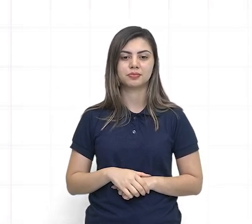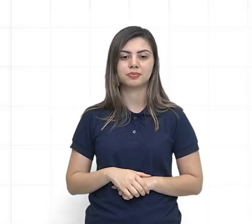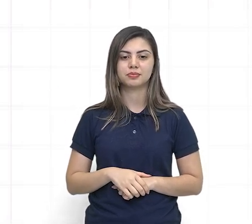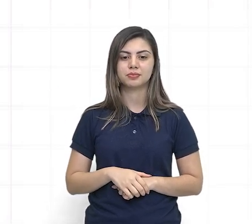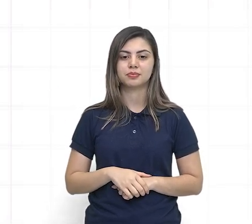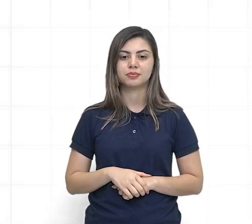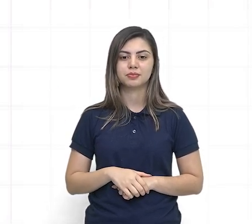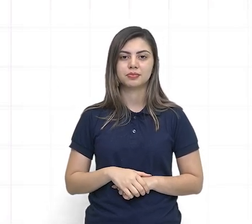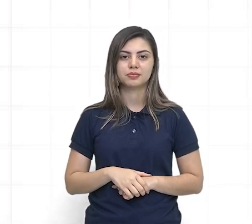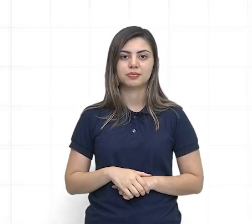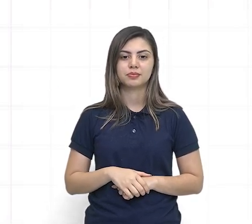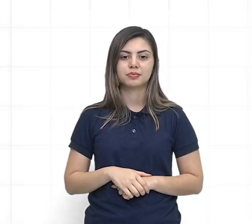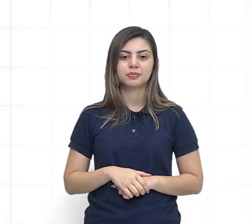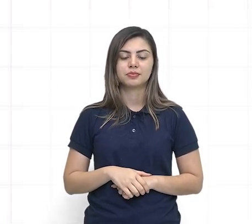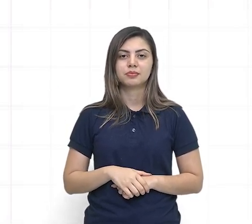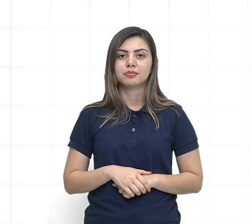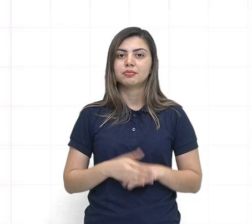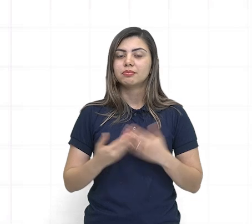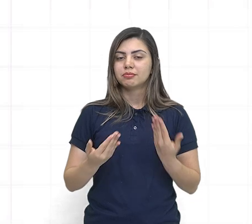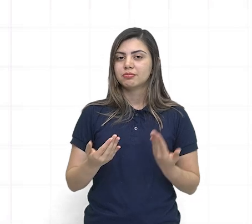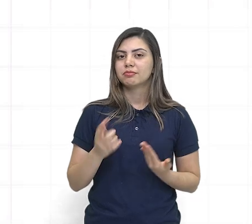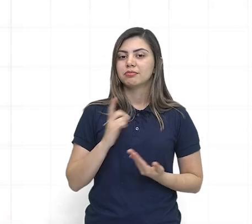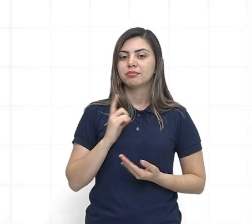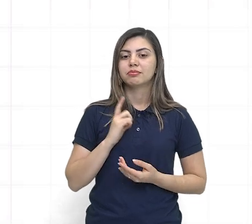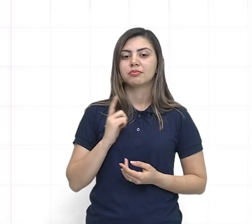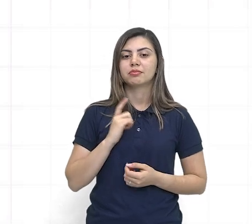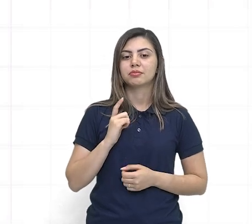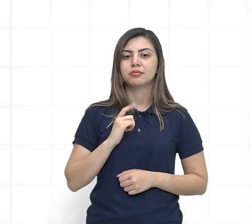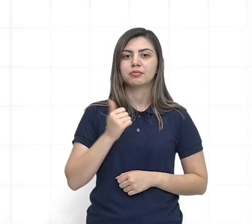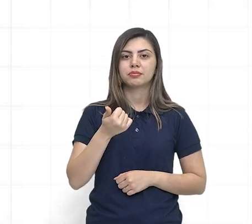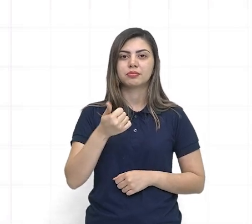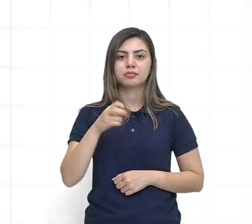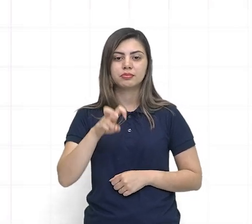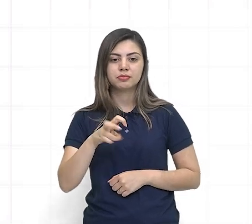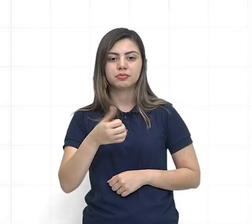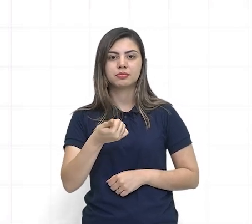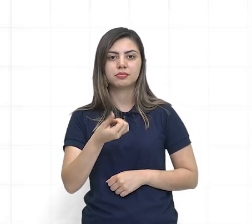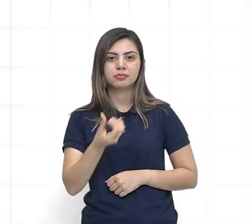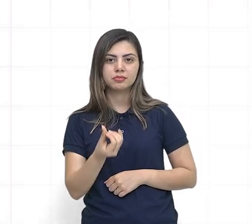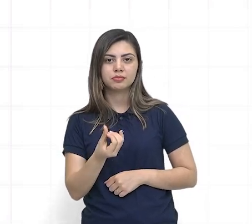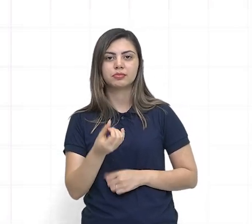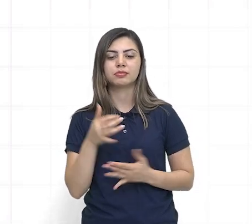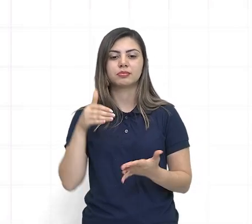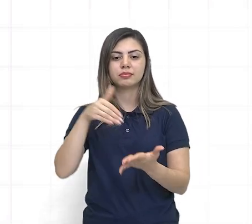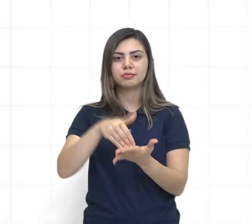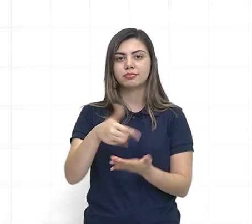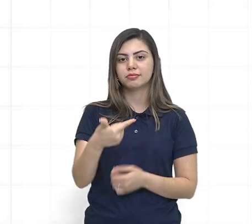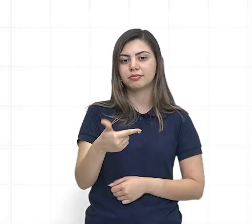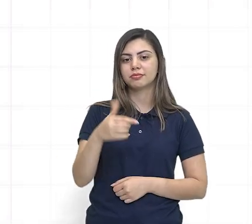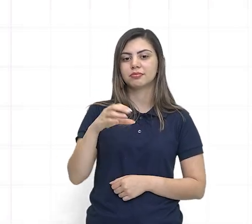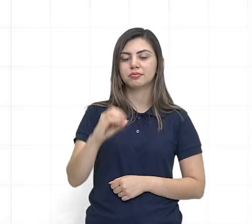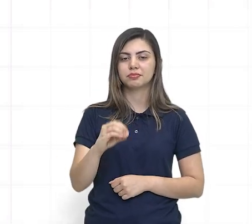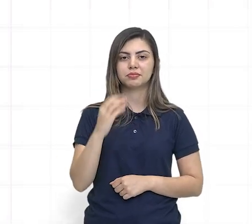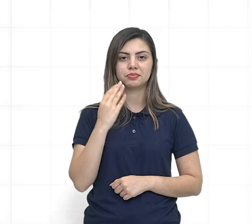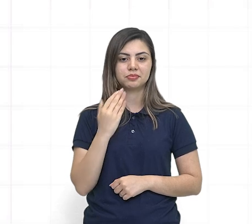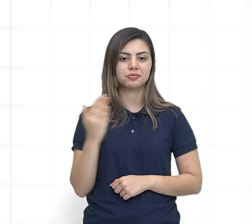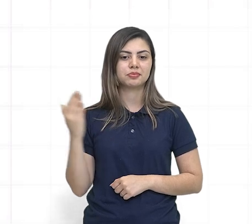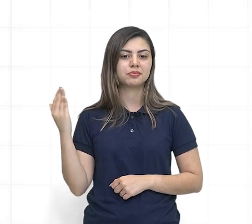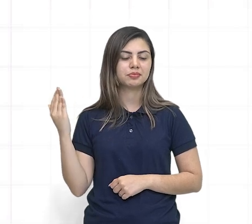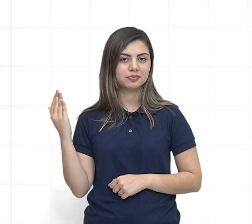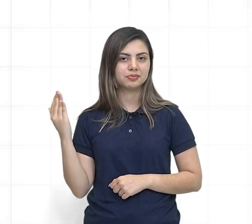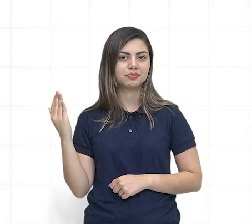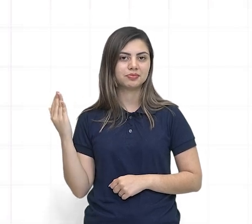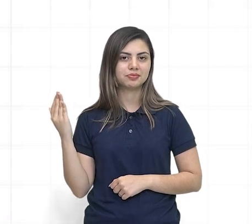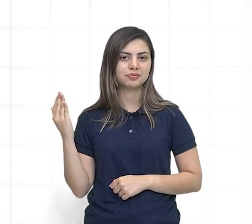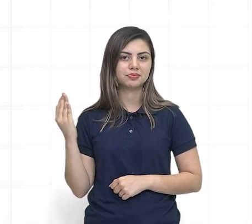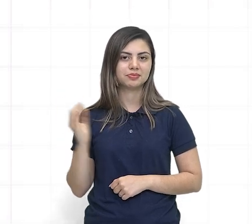Um hexadecágono, um heptadecágono, até chegarmos a um polígono de 20 lados, chamado